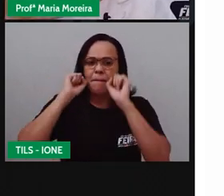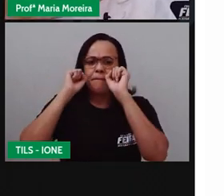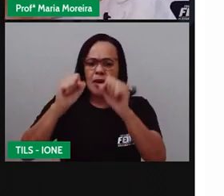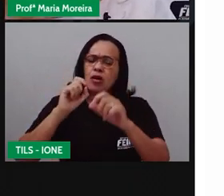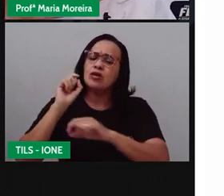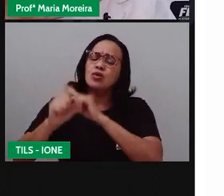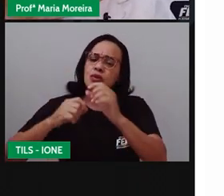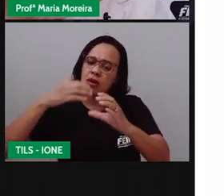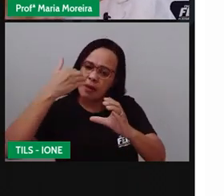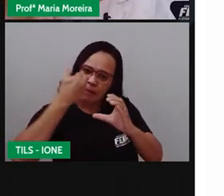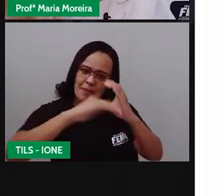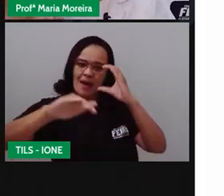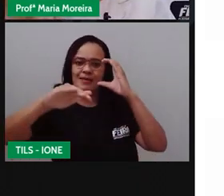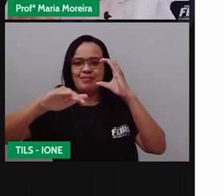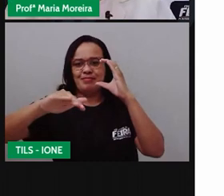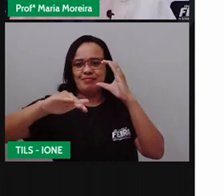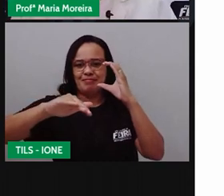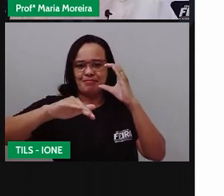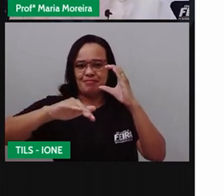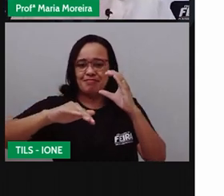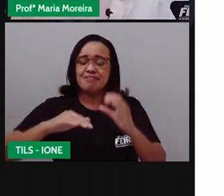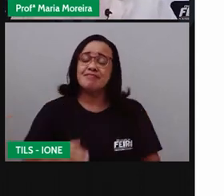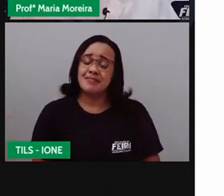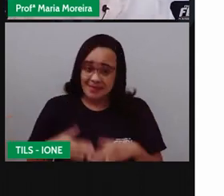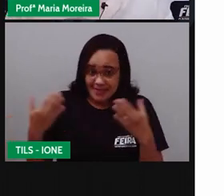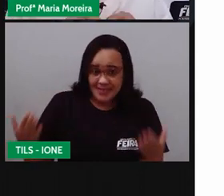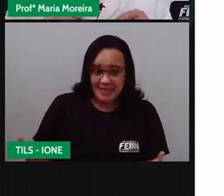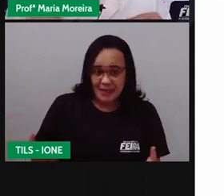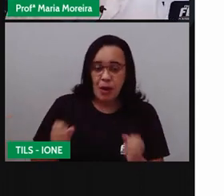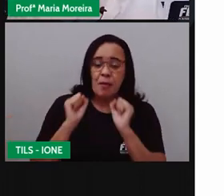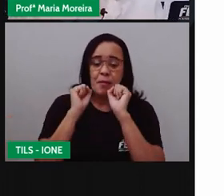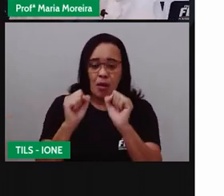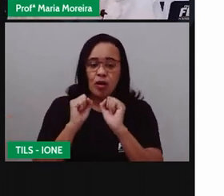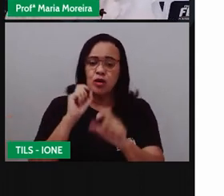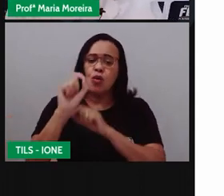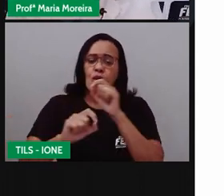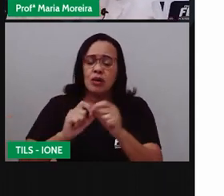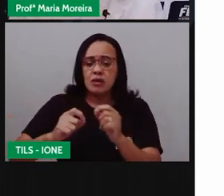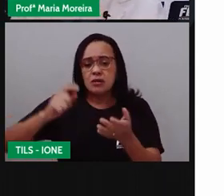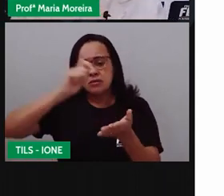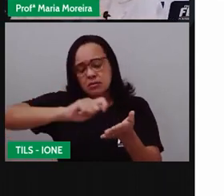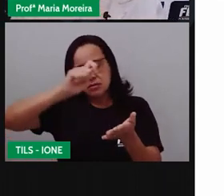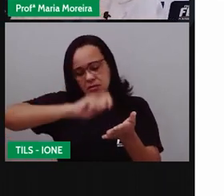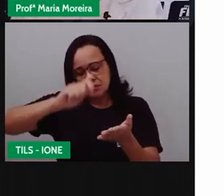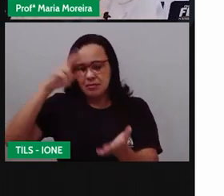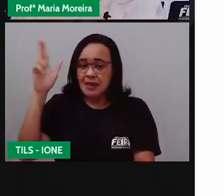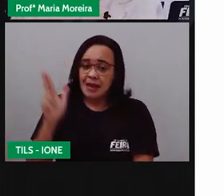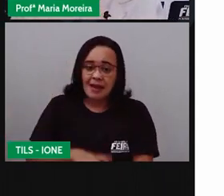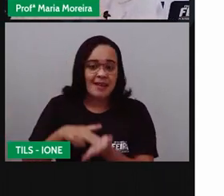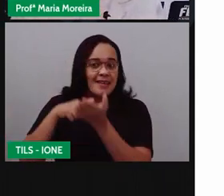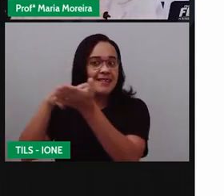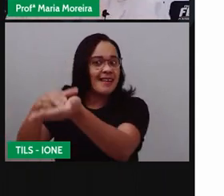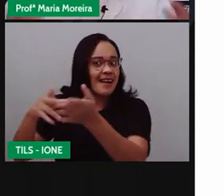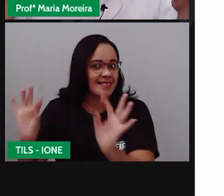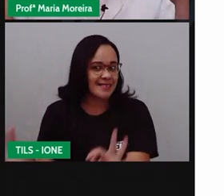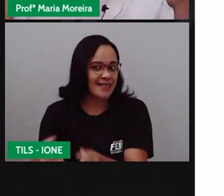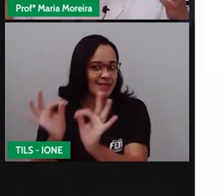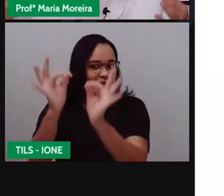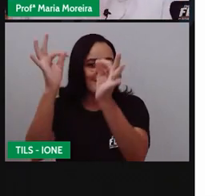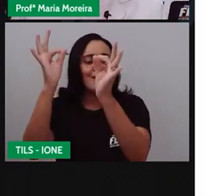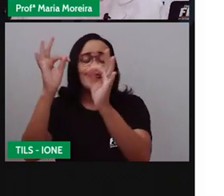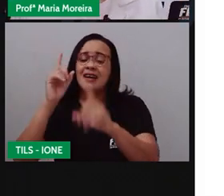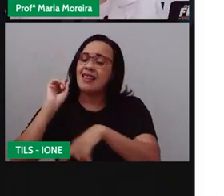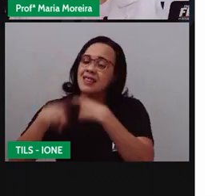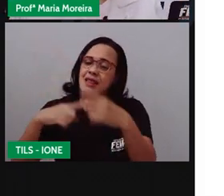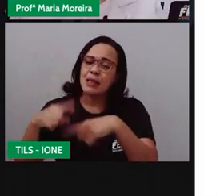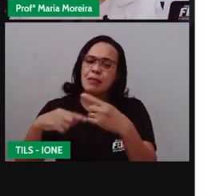quanta retomada de assunto a gente está fazendo. Então, eu posso fazer o quê? Escrever um e-mail, que é uma carta eletrônica, certo? E